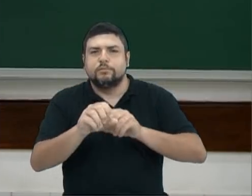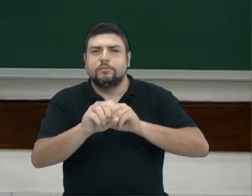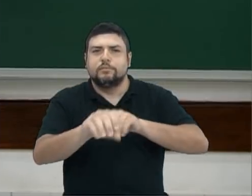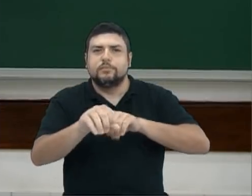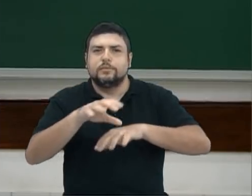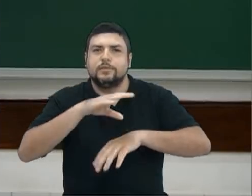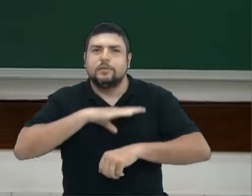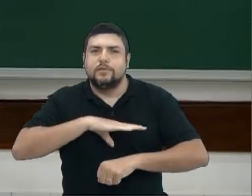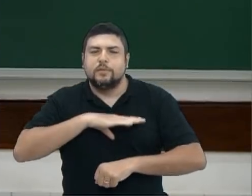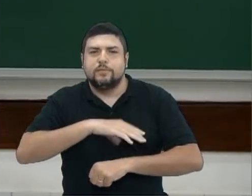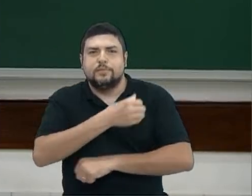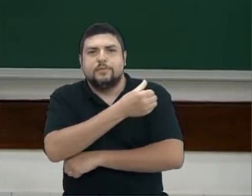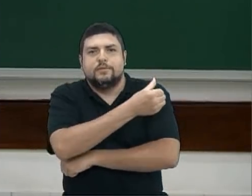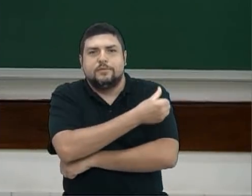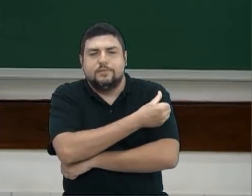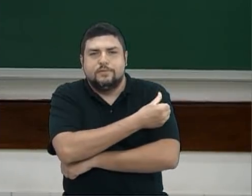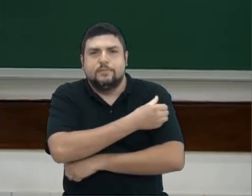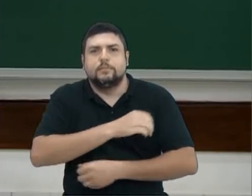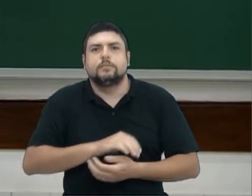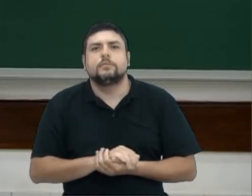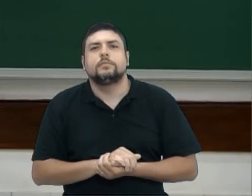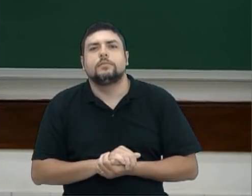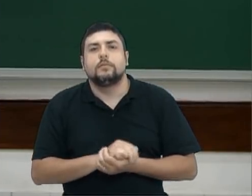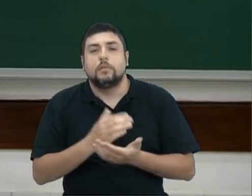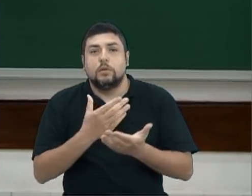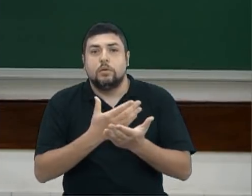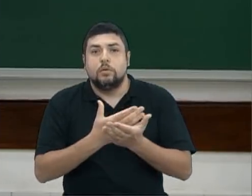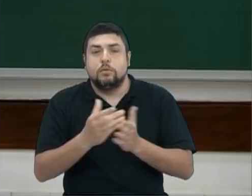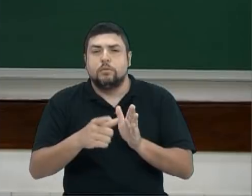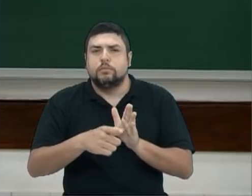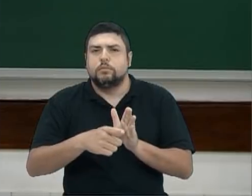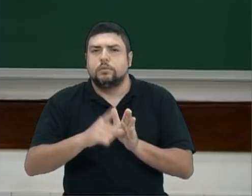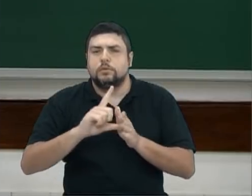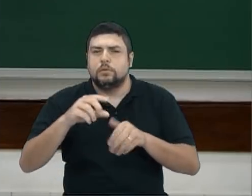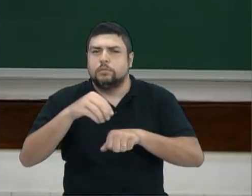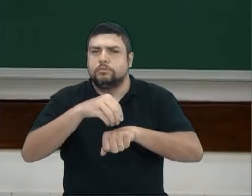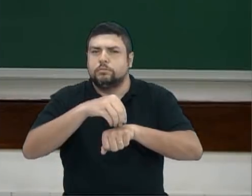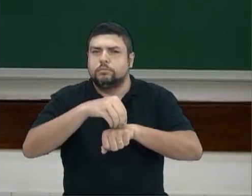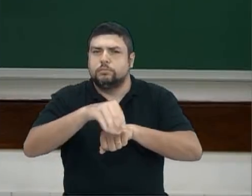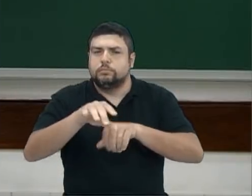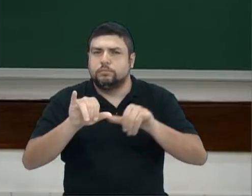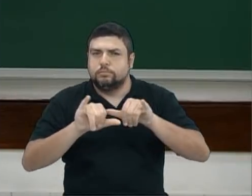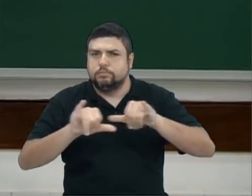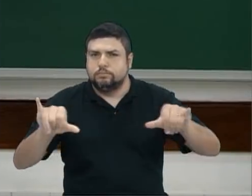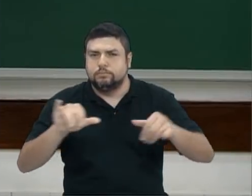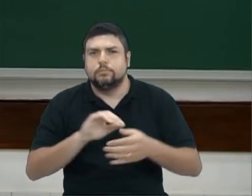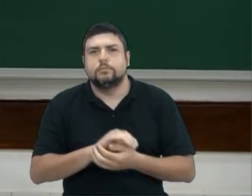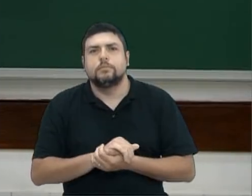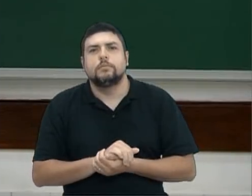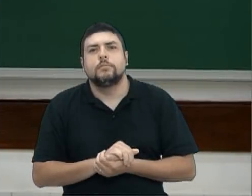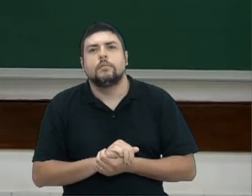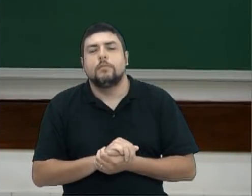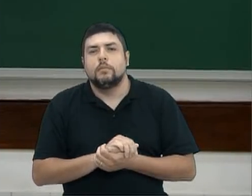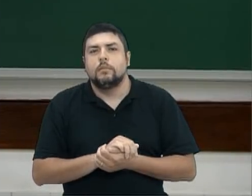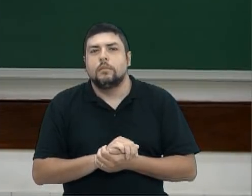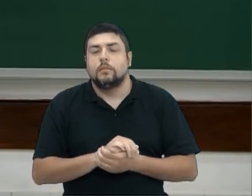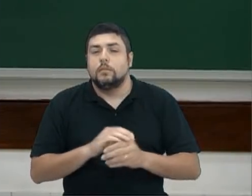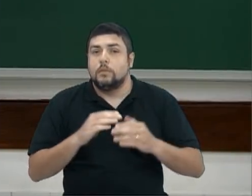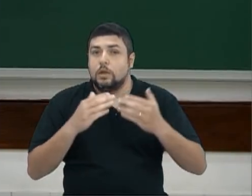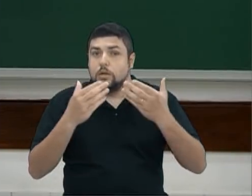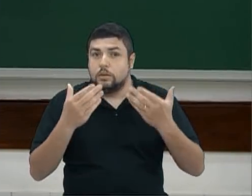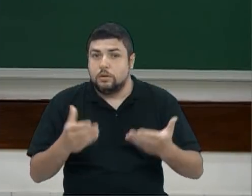sextos anos. Antes de começar a aula, vamos dar alguns recadinhos a vocês. Então, lembrando, quem